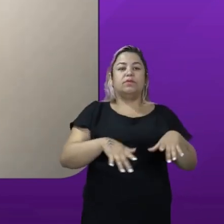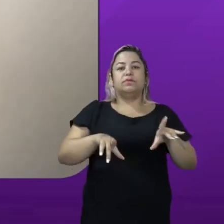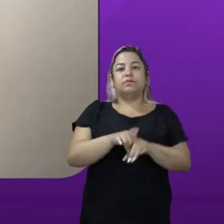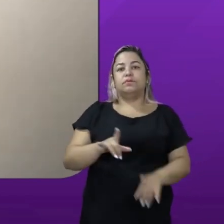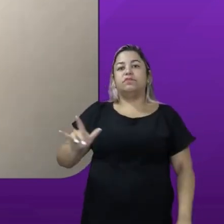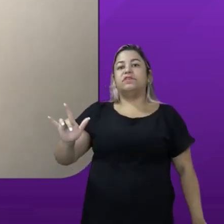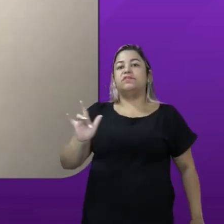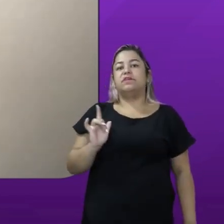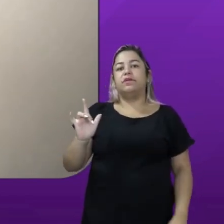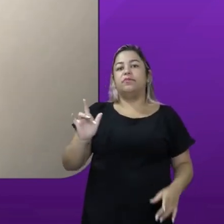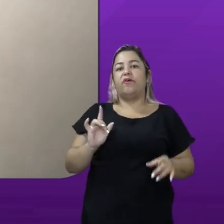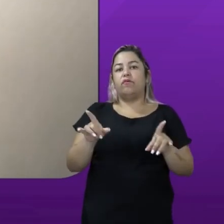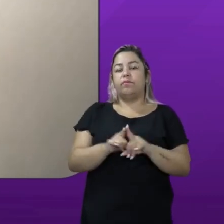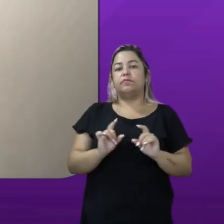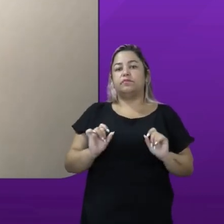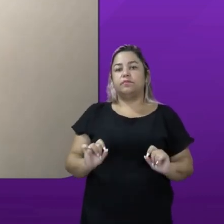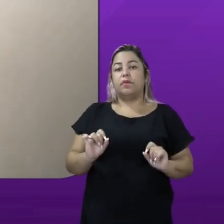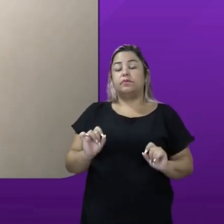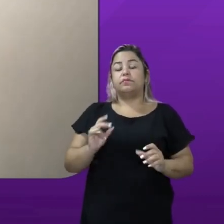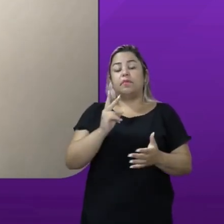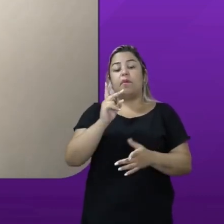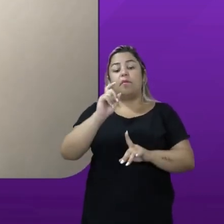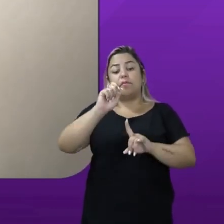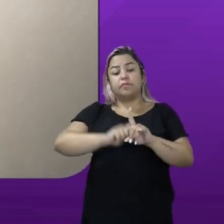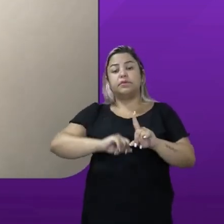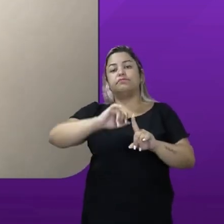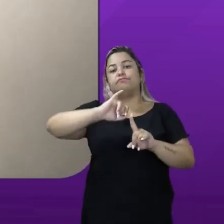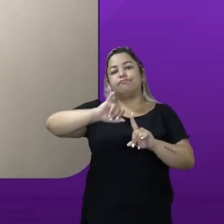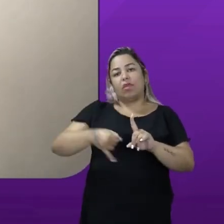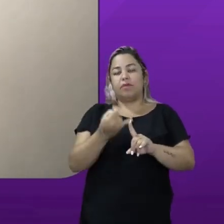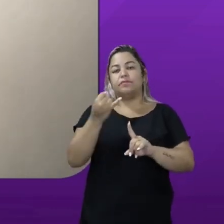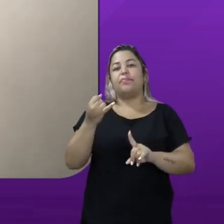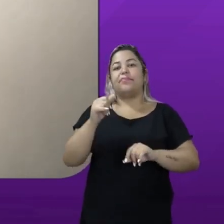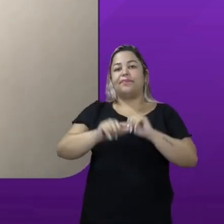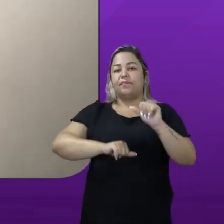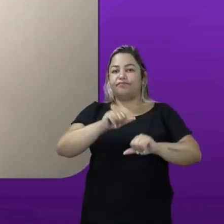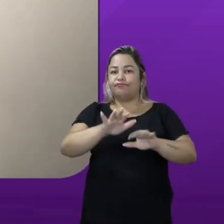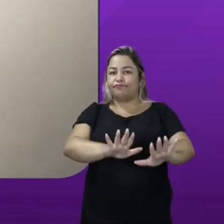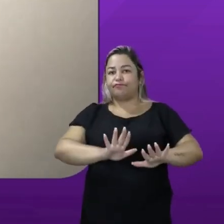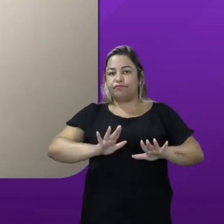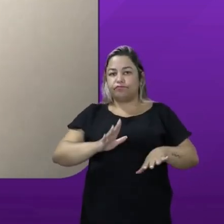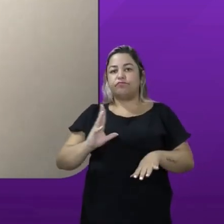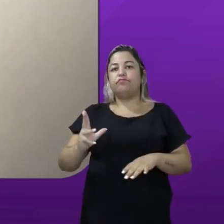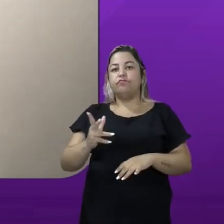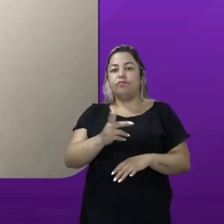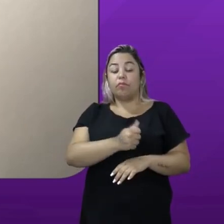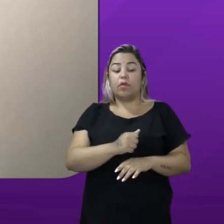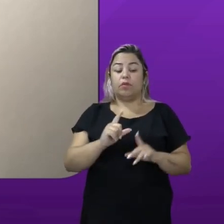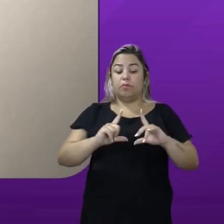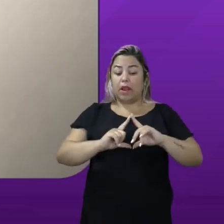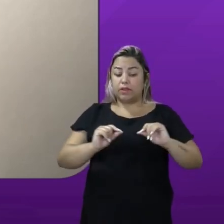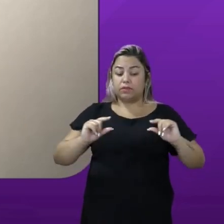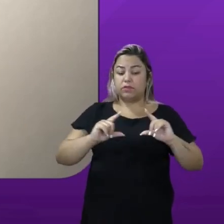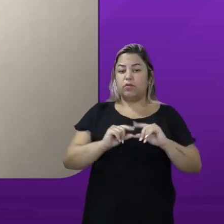elaboração de uma nova luta que vem pela frente, e acho que o mês de janeiro, ele se expressou na segunda Marcha Trans em Brasília como